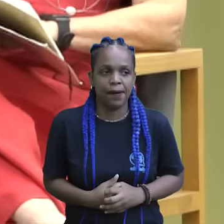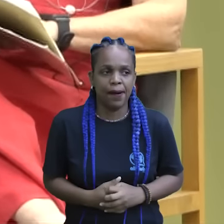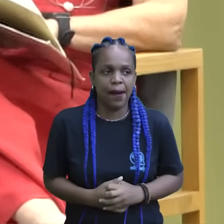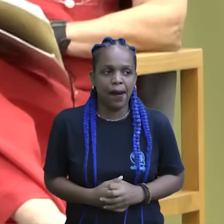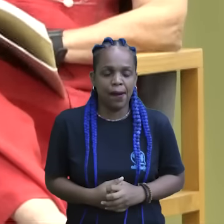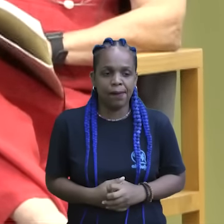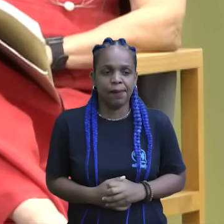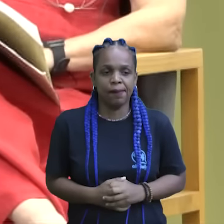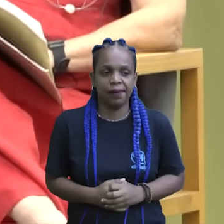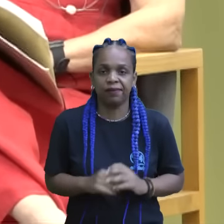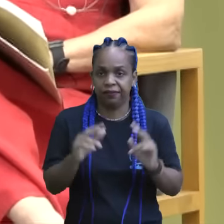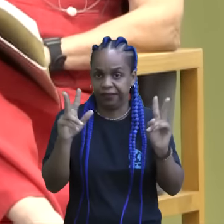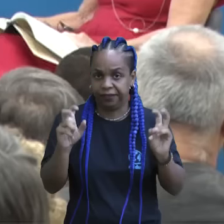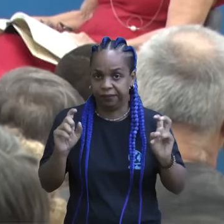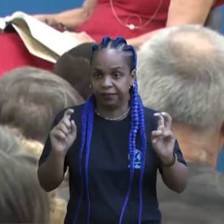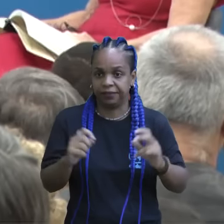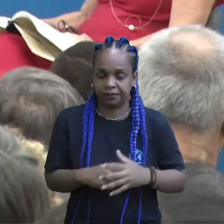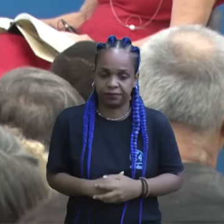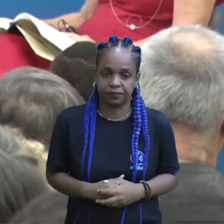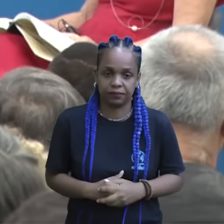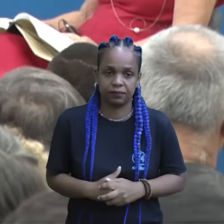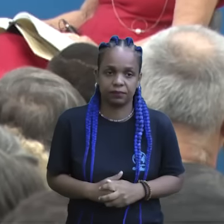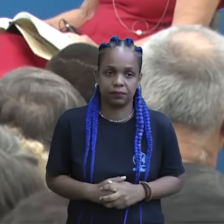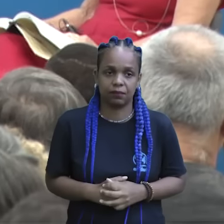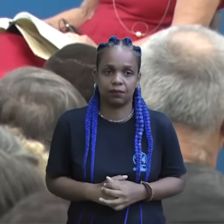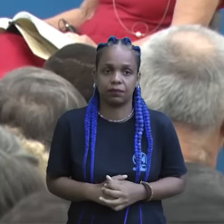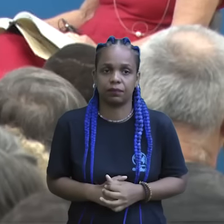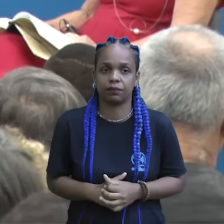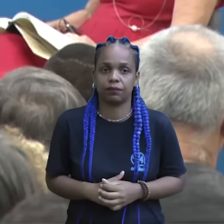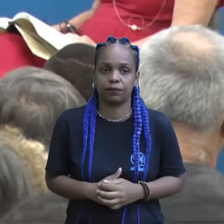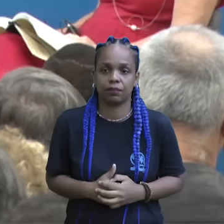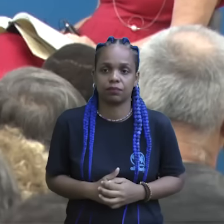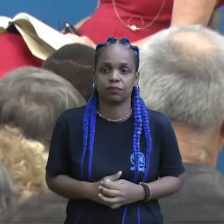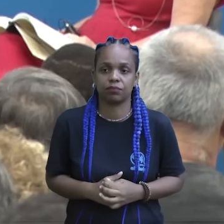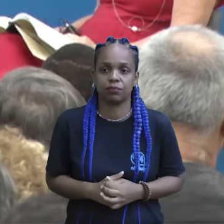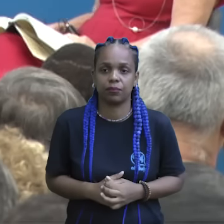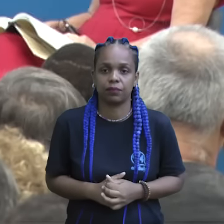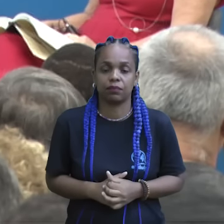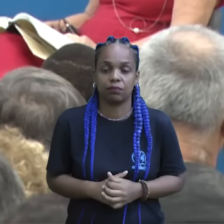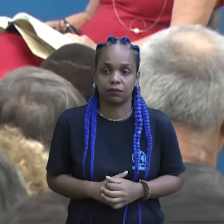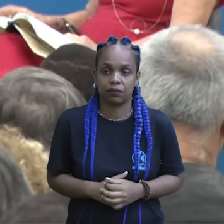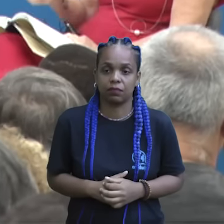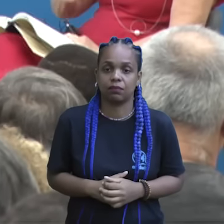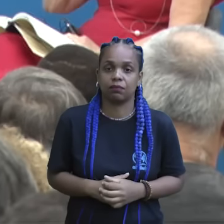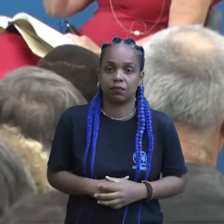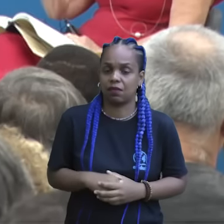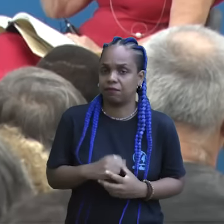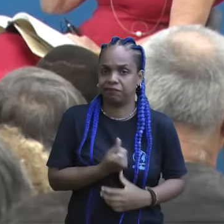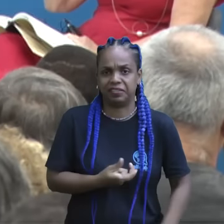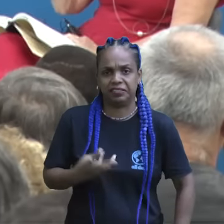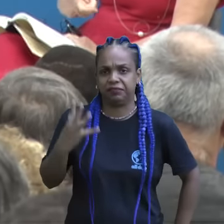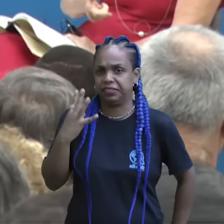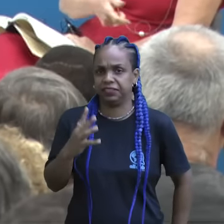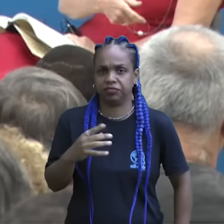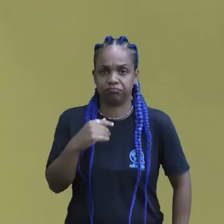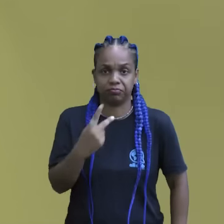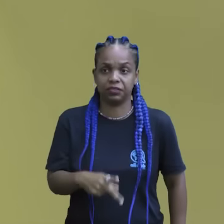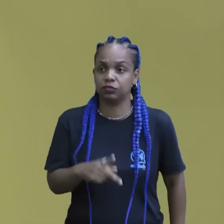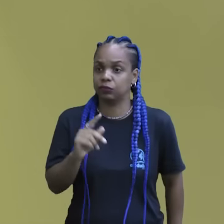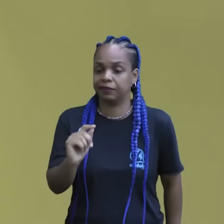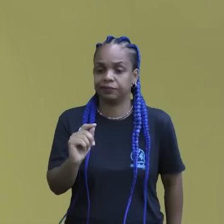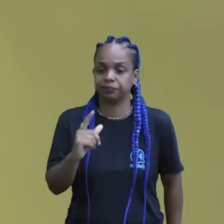trata muito, várias vezes, da questão da honra, né, da legítima defesa da honra, que é